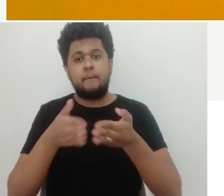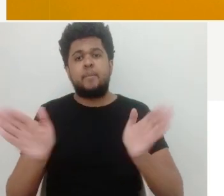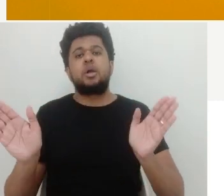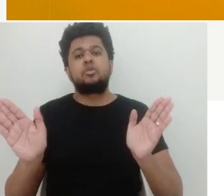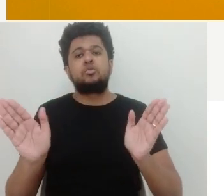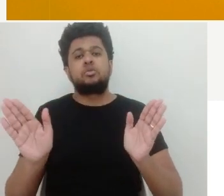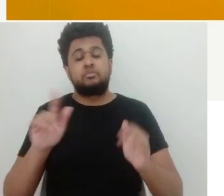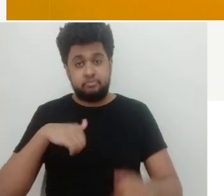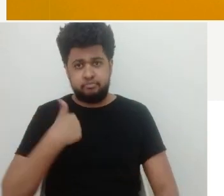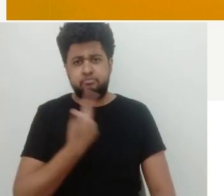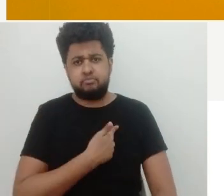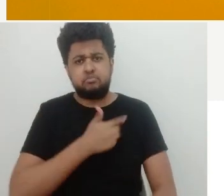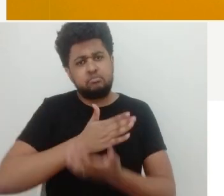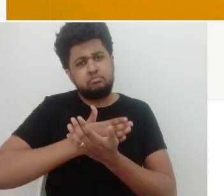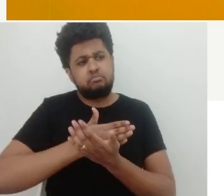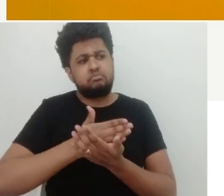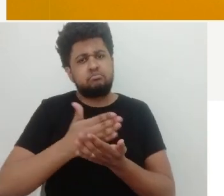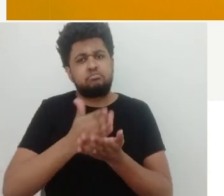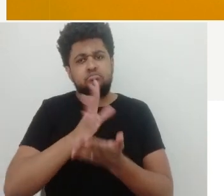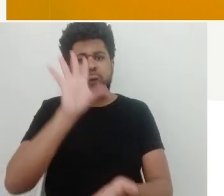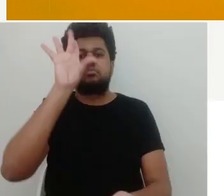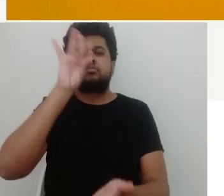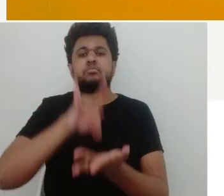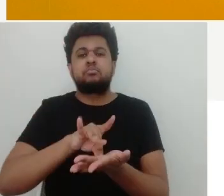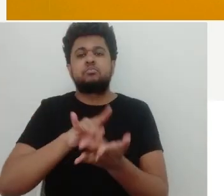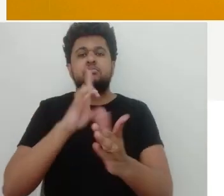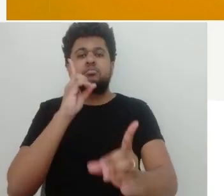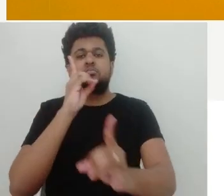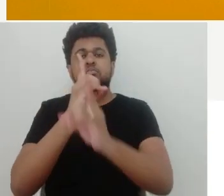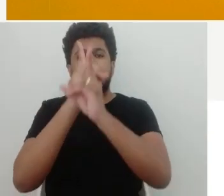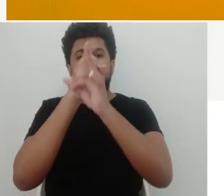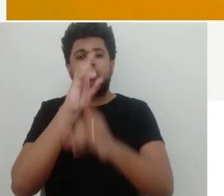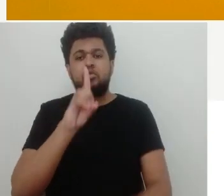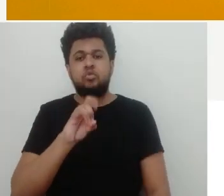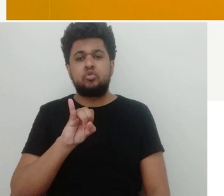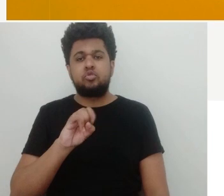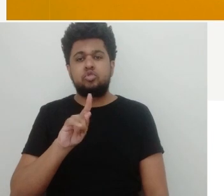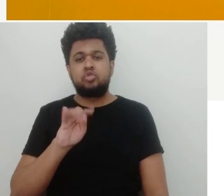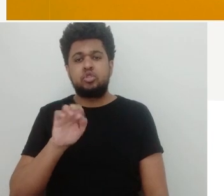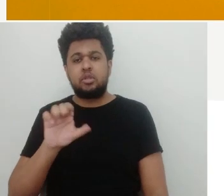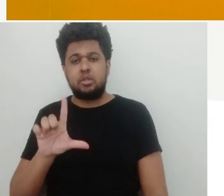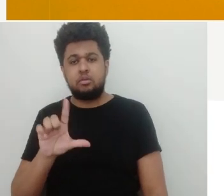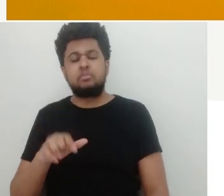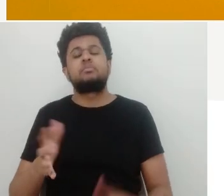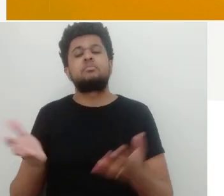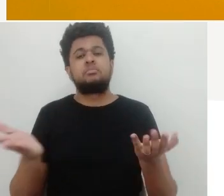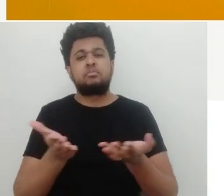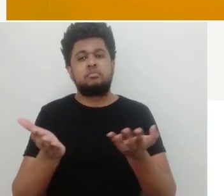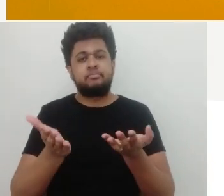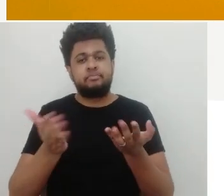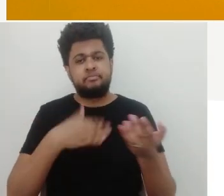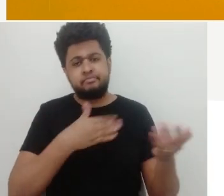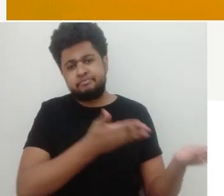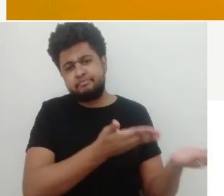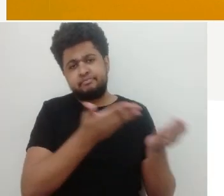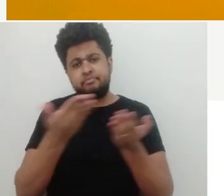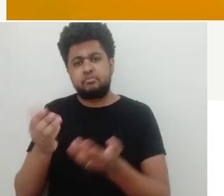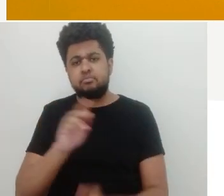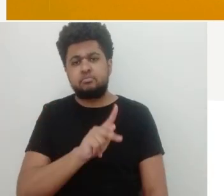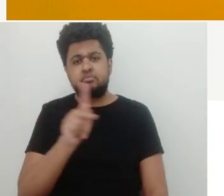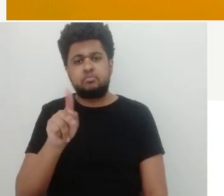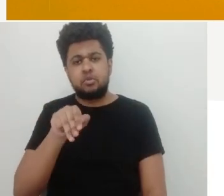gente comece, de fato, o nosso encontro digital. Passo a palavra para a professora Mareia e